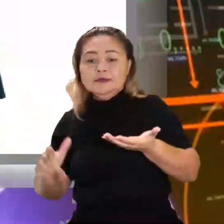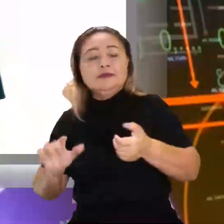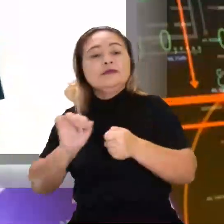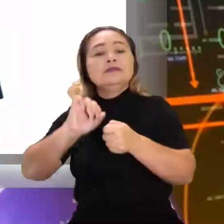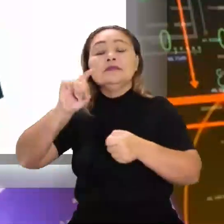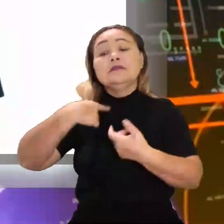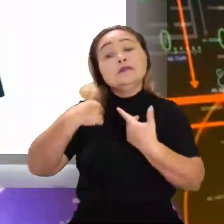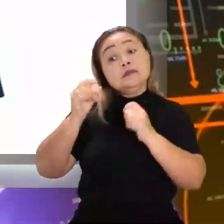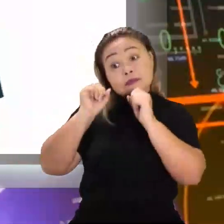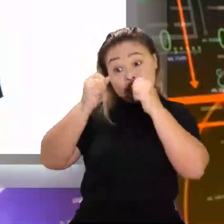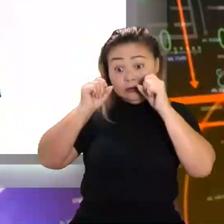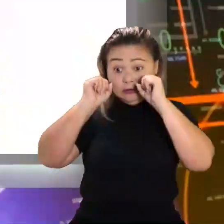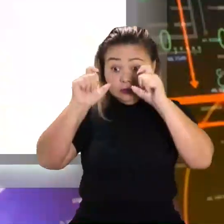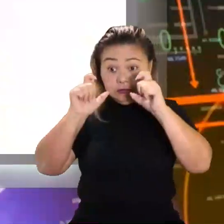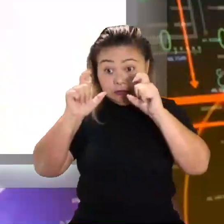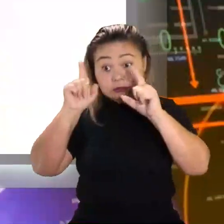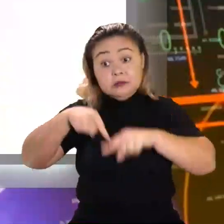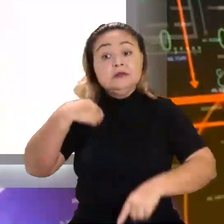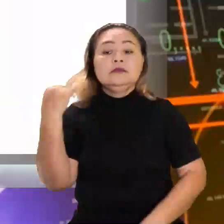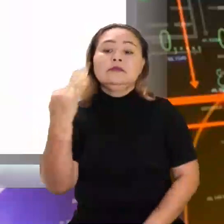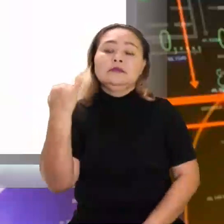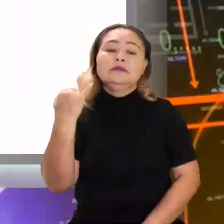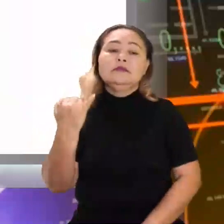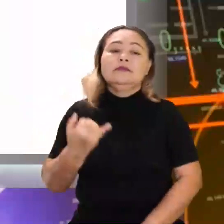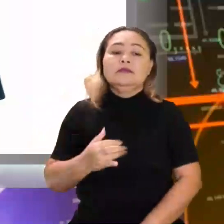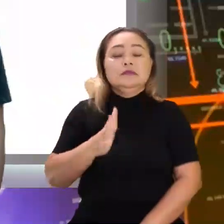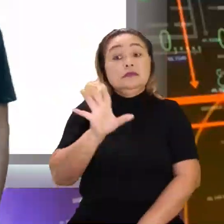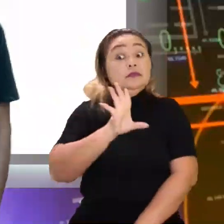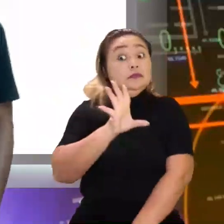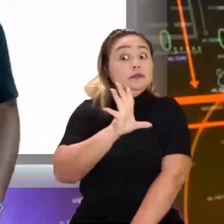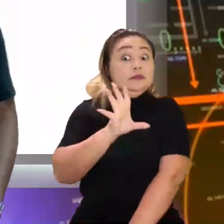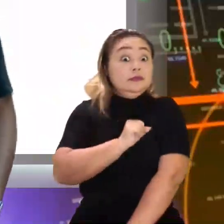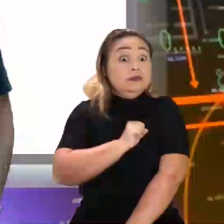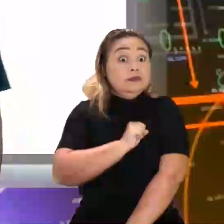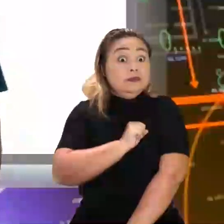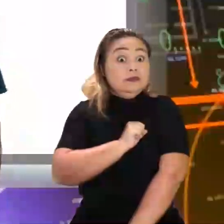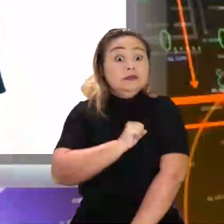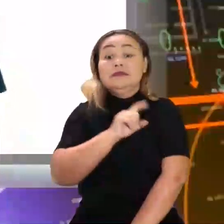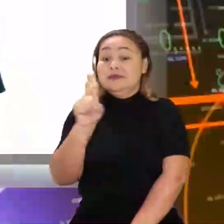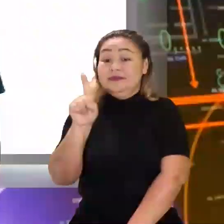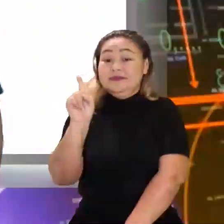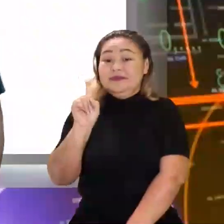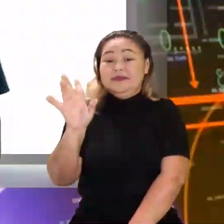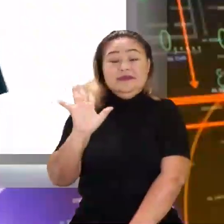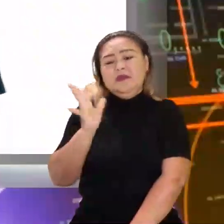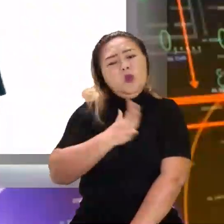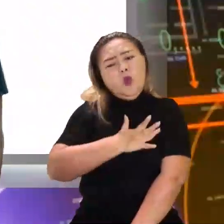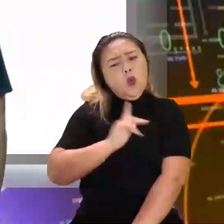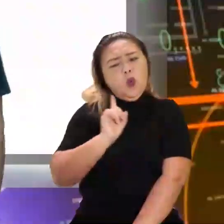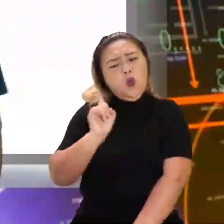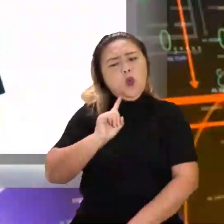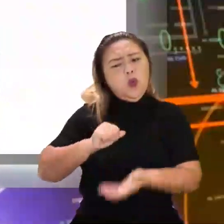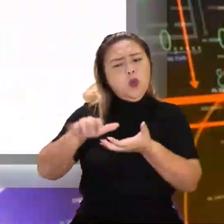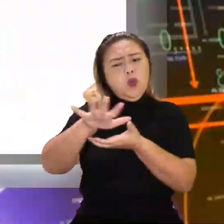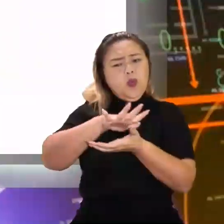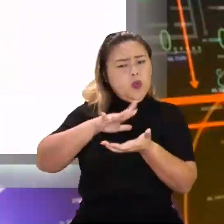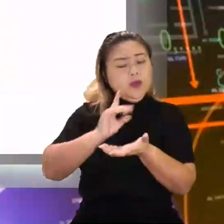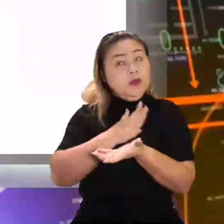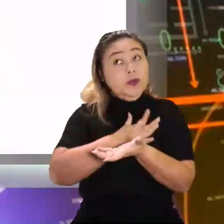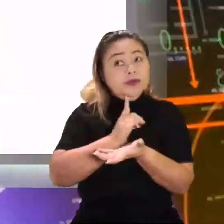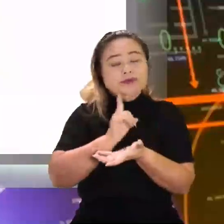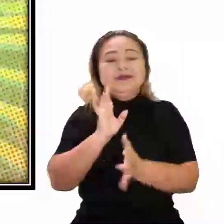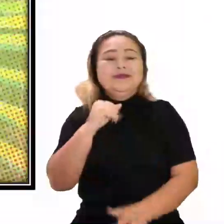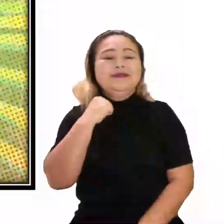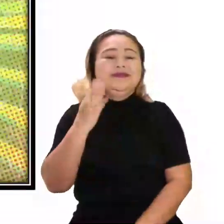Então, fica de olho, porque a geometria é importante. E eu me amarro, né? Aí, hashtag... Ela nem gosta muito de geometria.